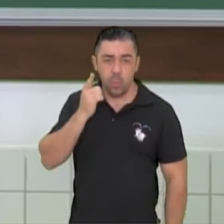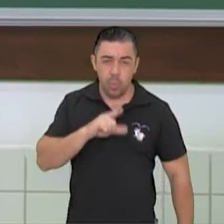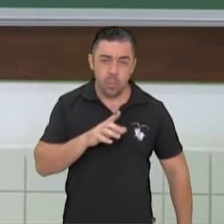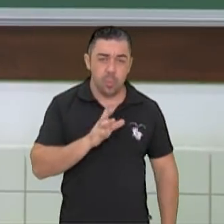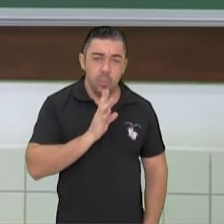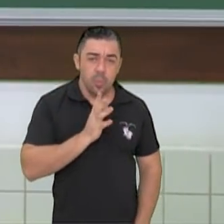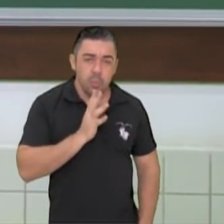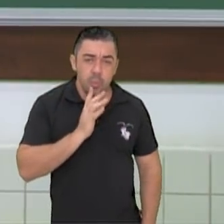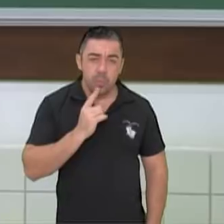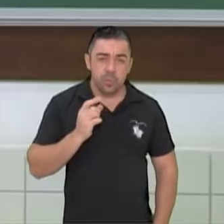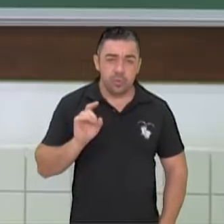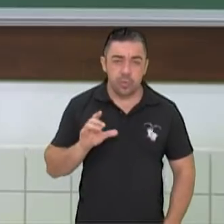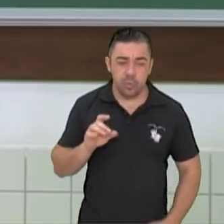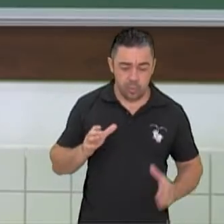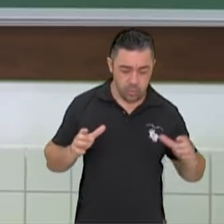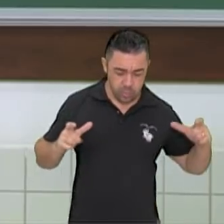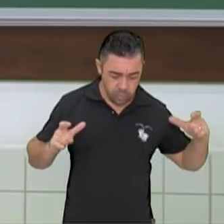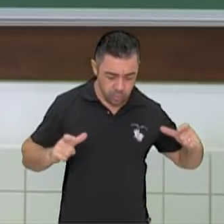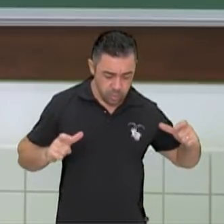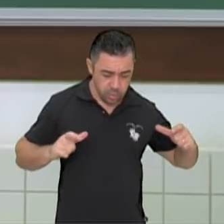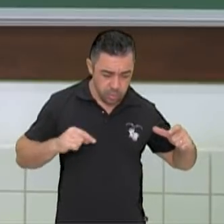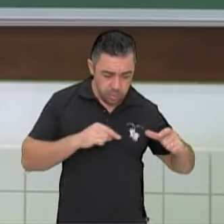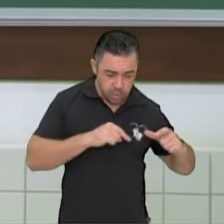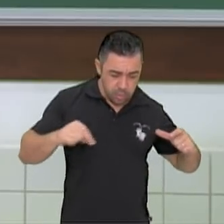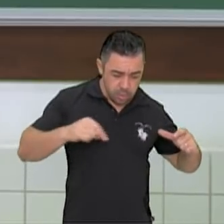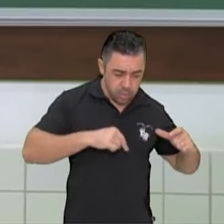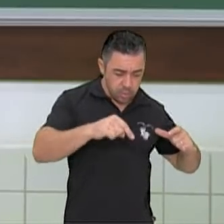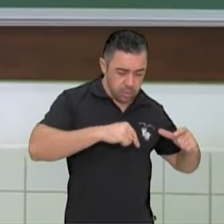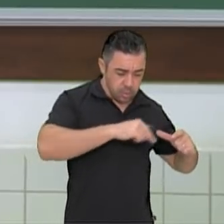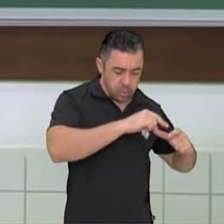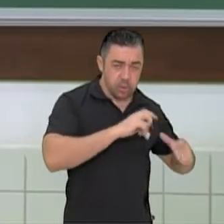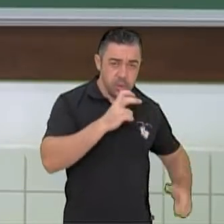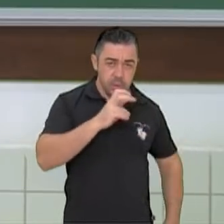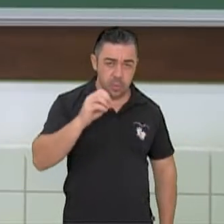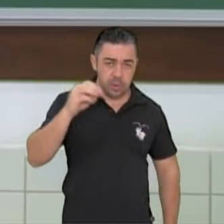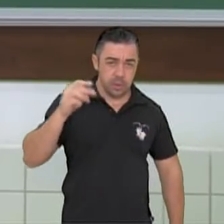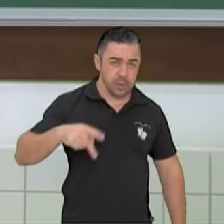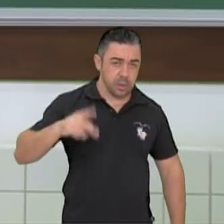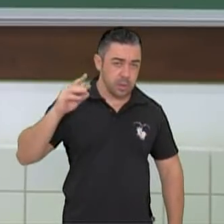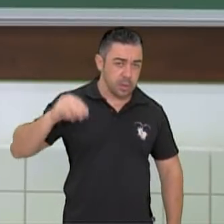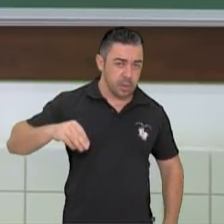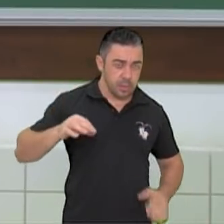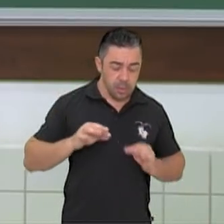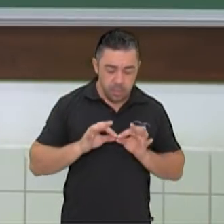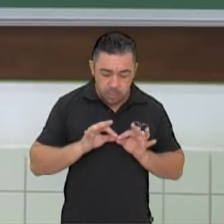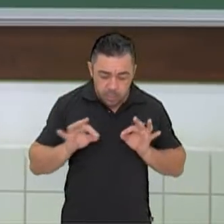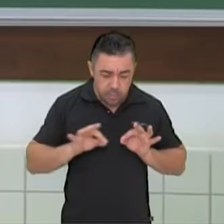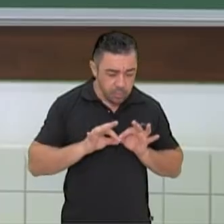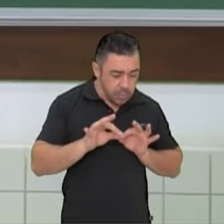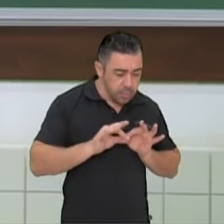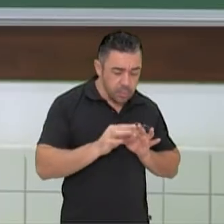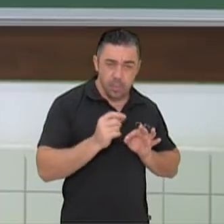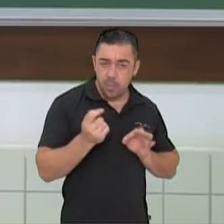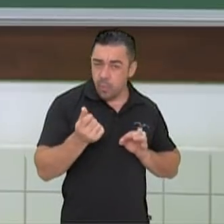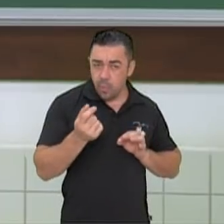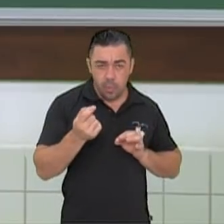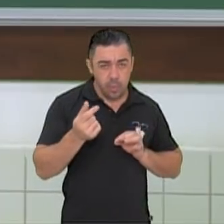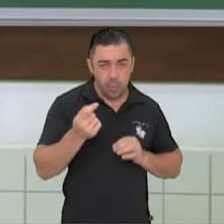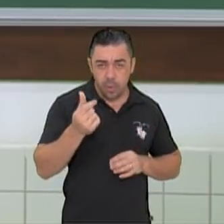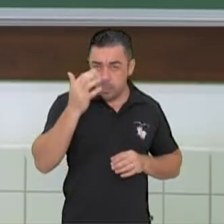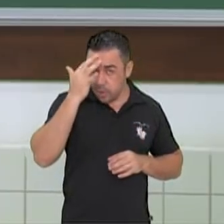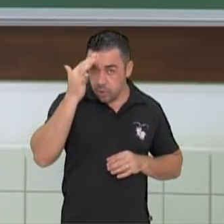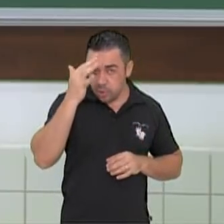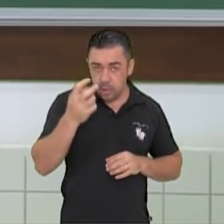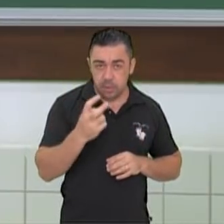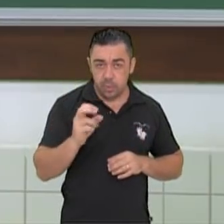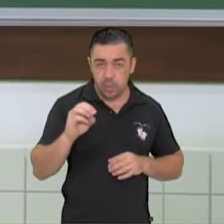conhecer mais do que um raio de 50 quilômetros ao seu redor. Pouco, muito pouco. Imagina, 50 quilômetros